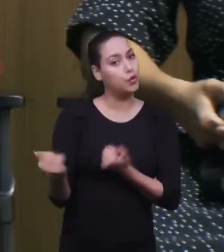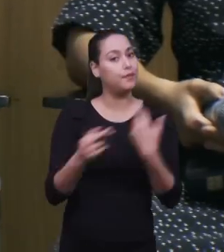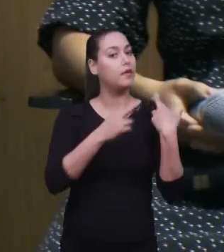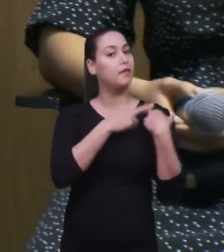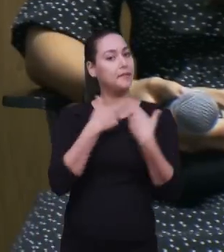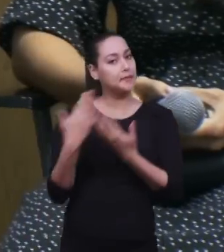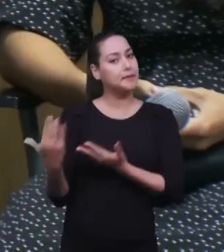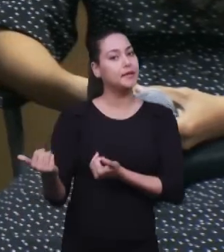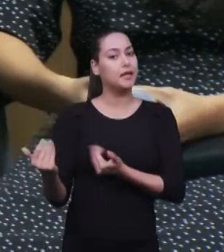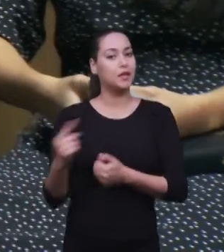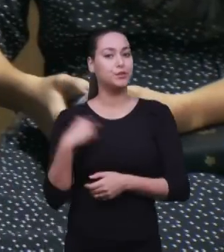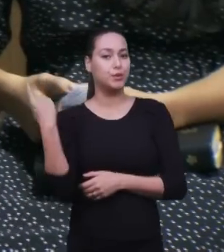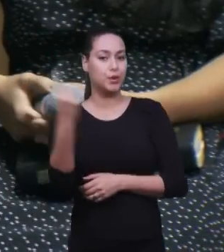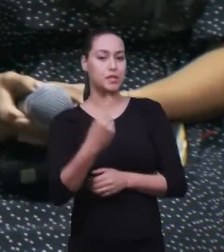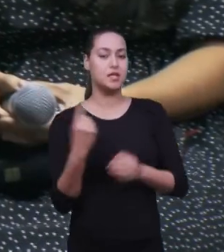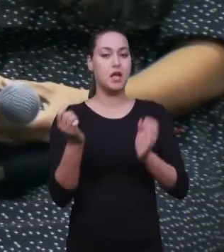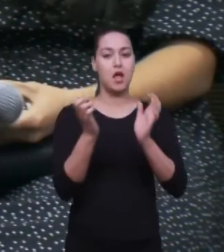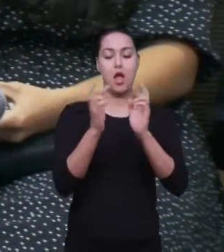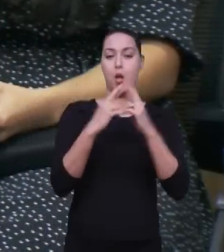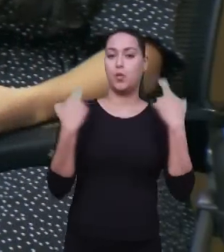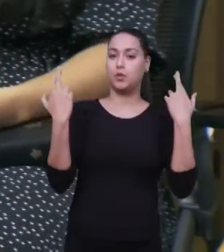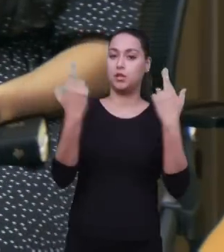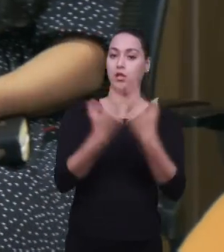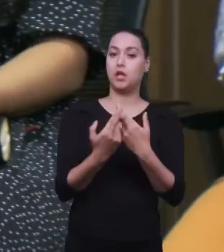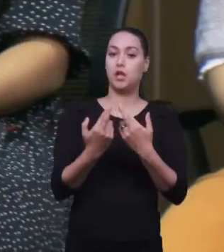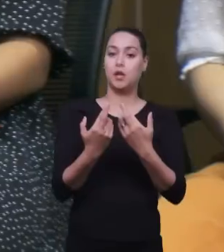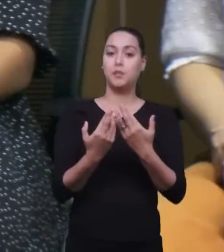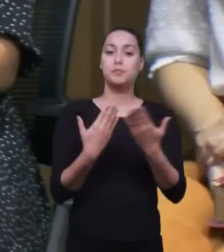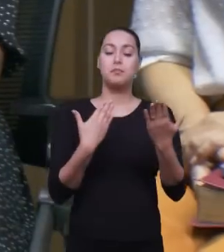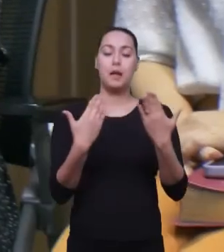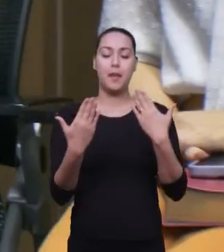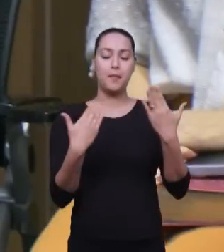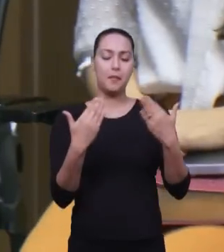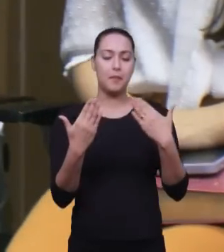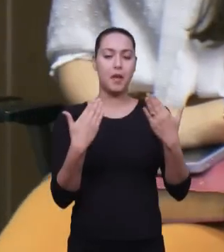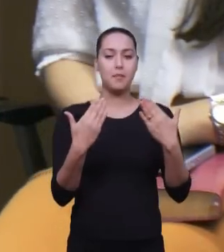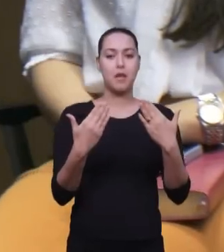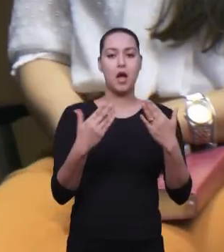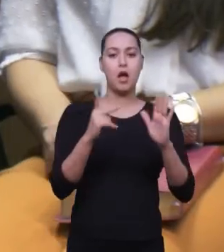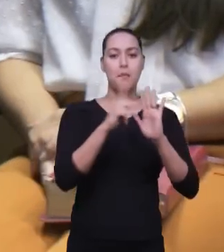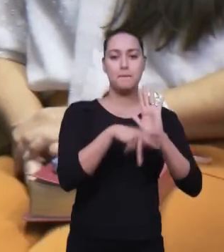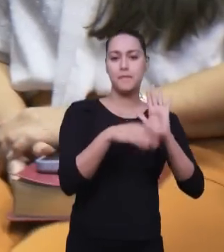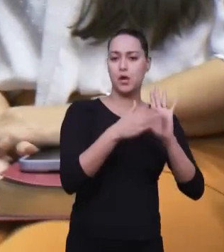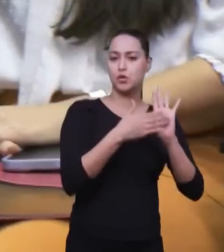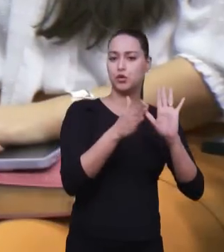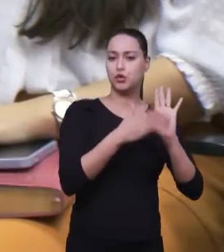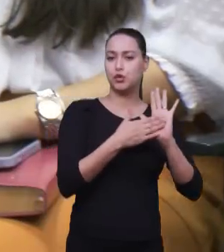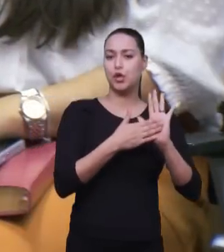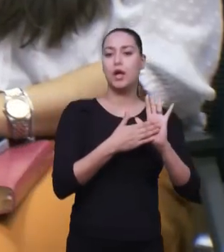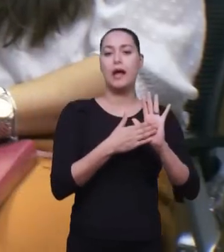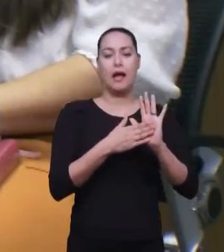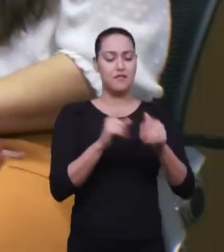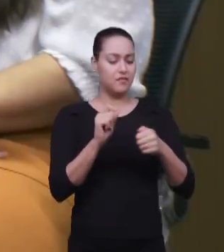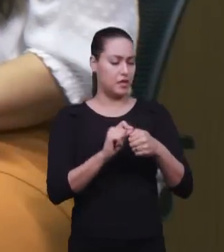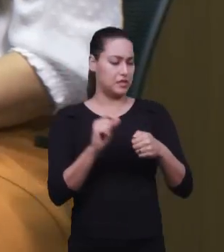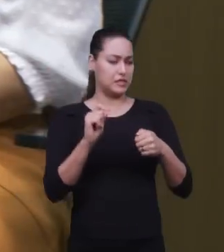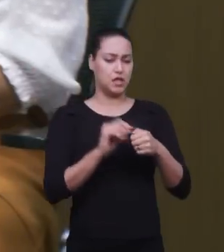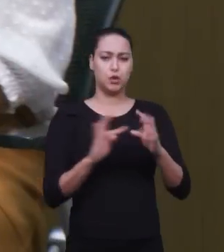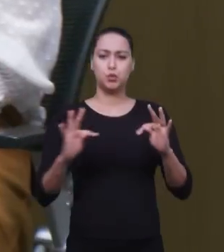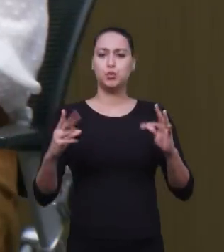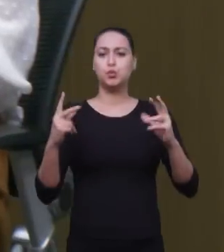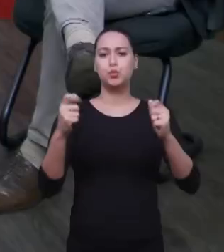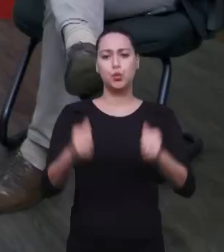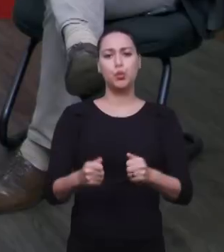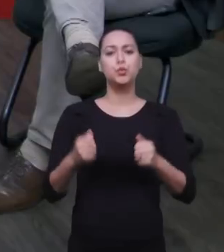aqui, nós nos reunimos, participamos juntos o projeto, eles ajudaram a roteirizar o programa, ajudaram a